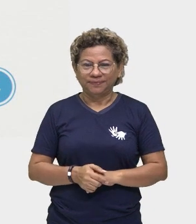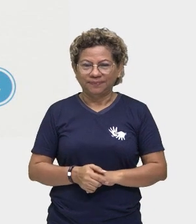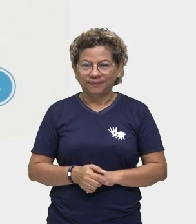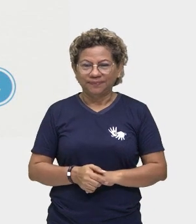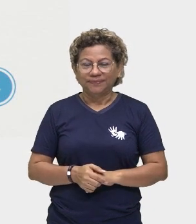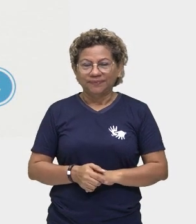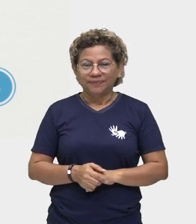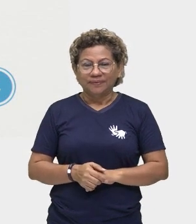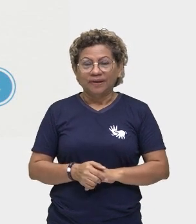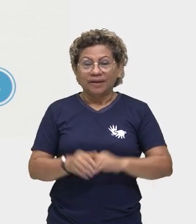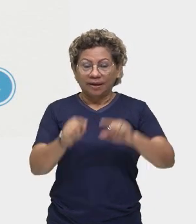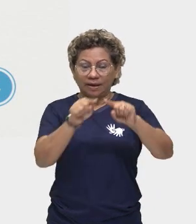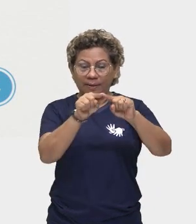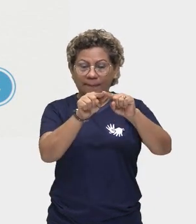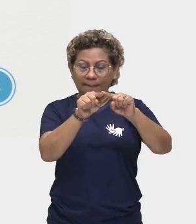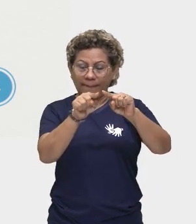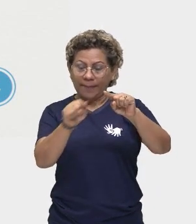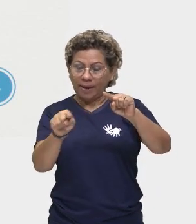é essa daqui, ó.